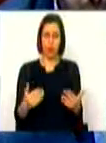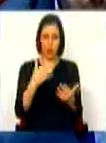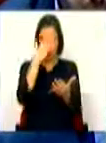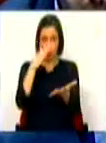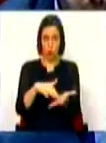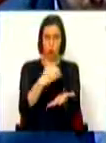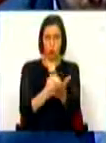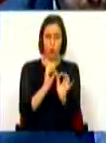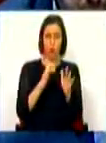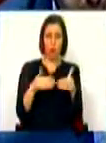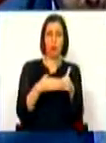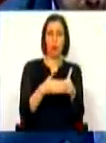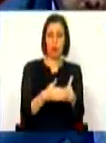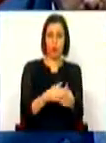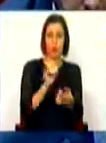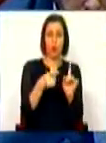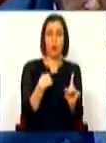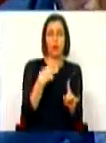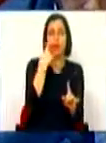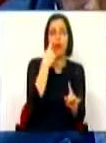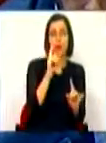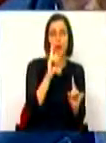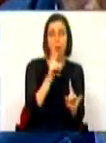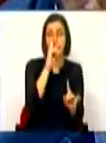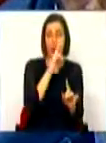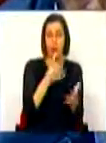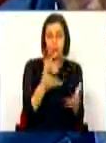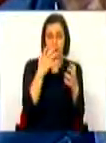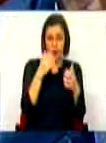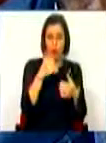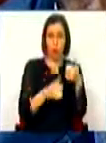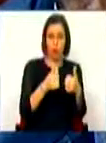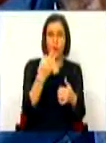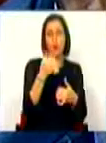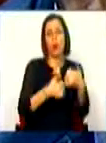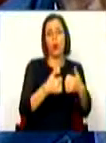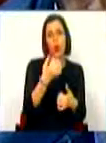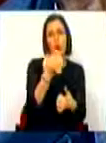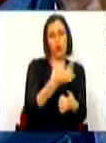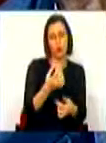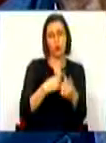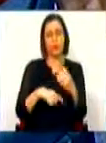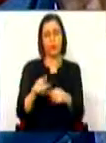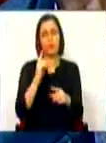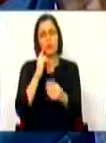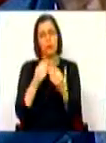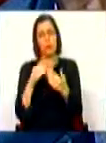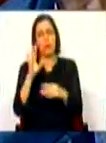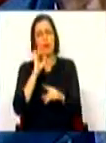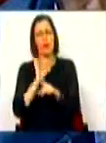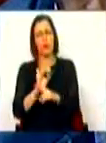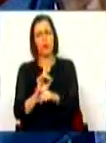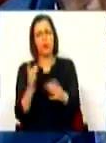conclusiva do processo, aquilo que verificamos é que quem quis concorrer, concorreu. Até para além, às